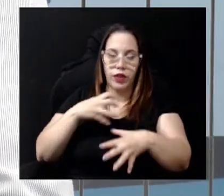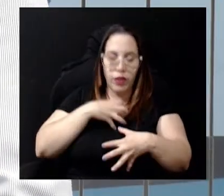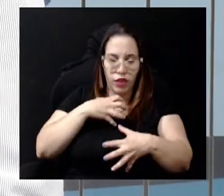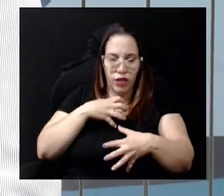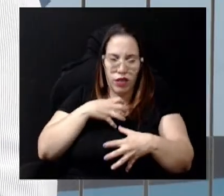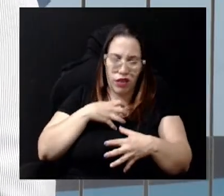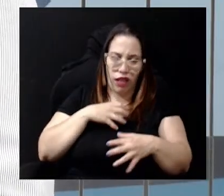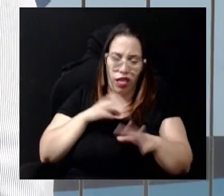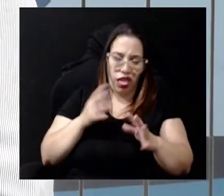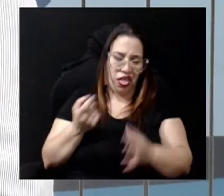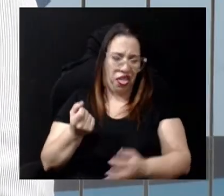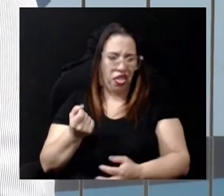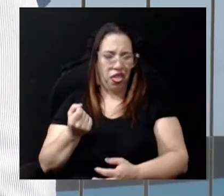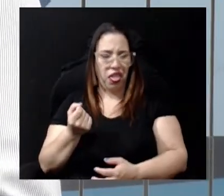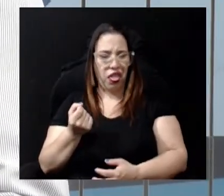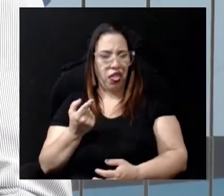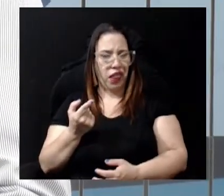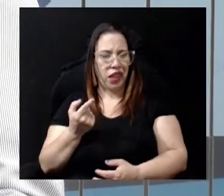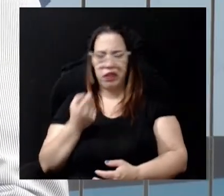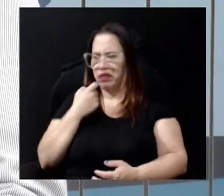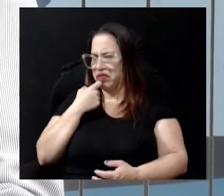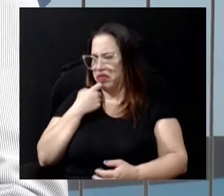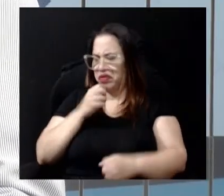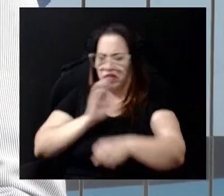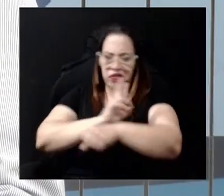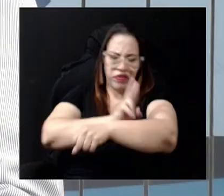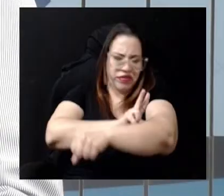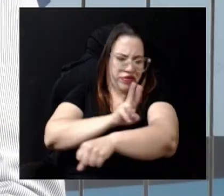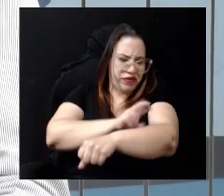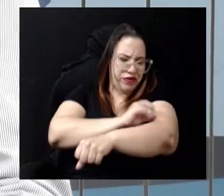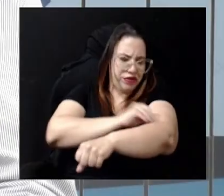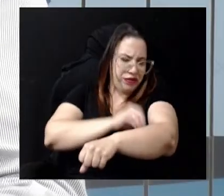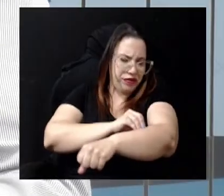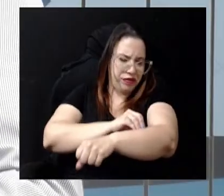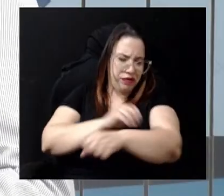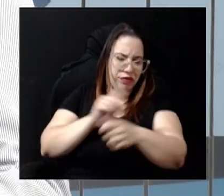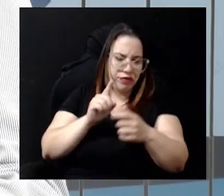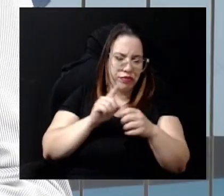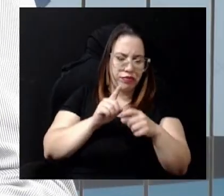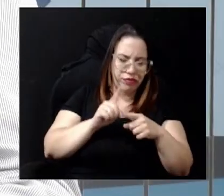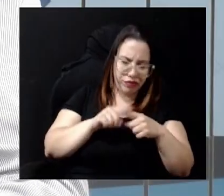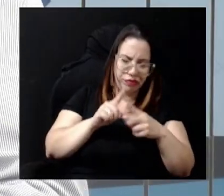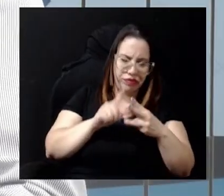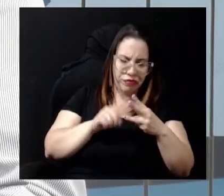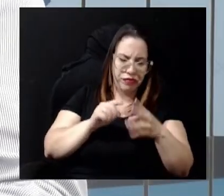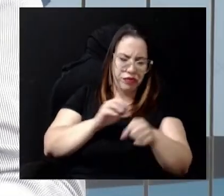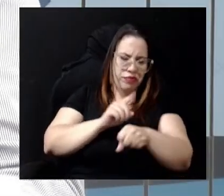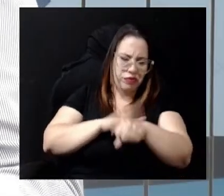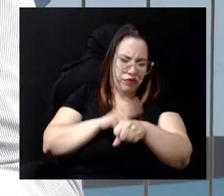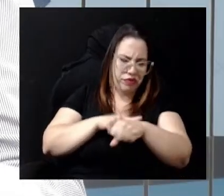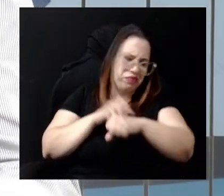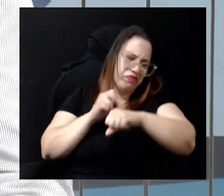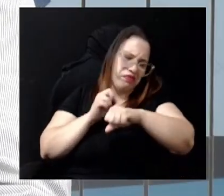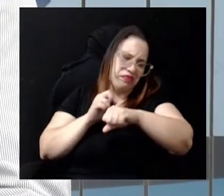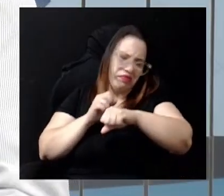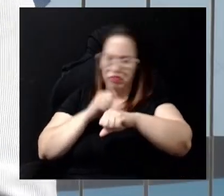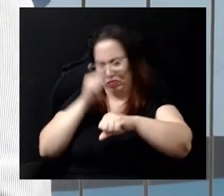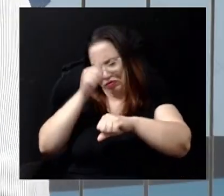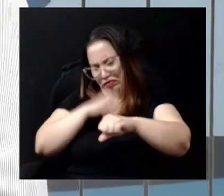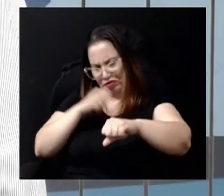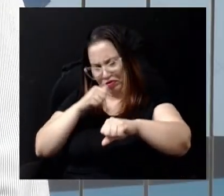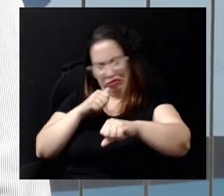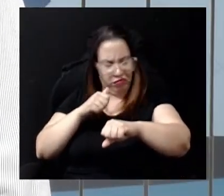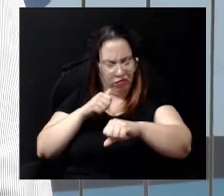um cuidado em acertar os ponteiros, né? Porque muitas empresas atuam no norte, no nordeste do